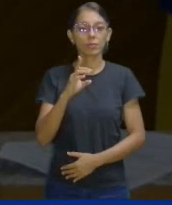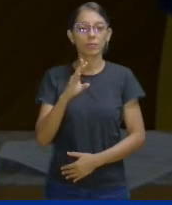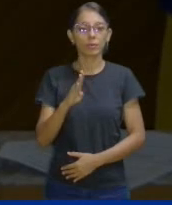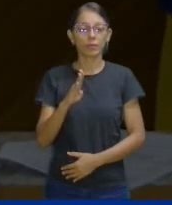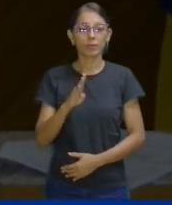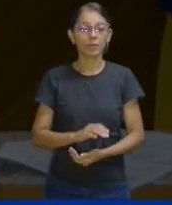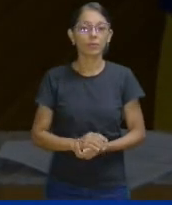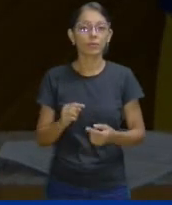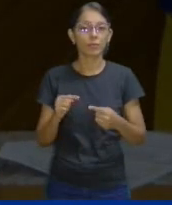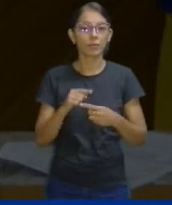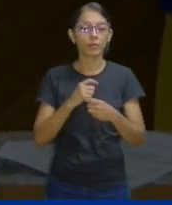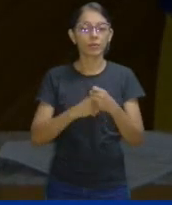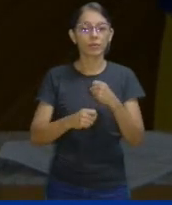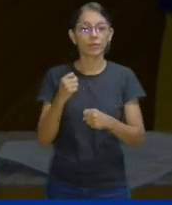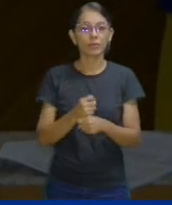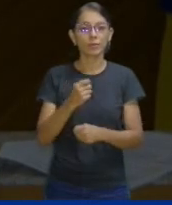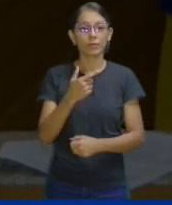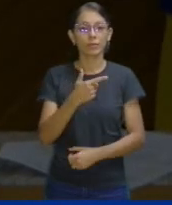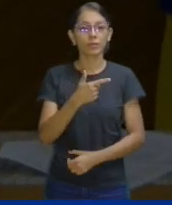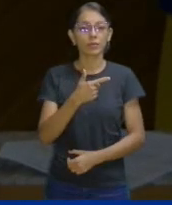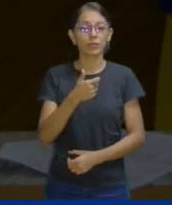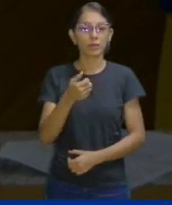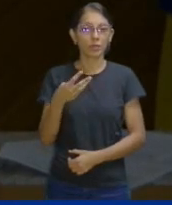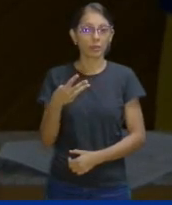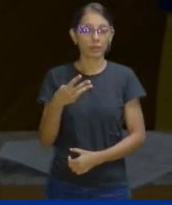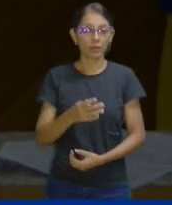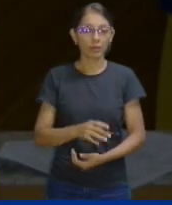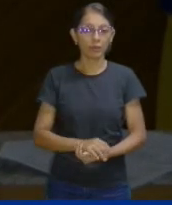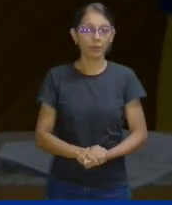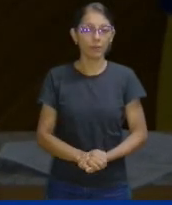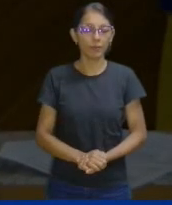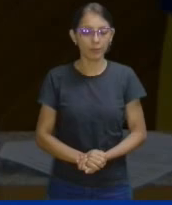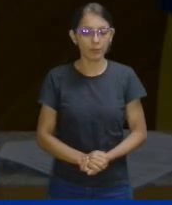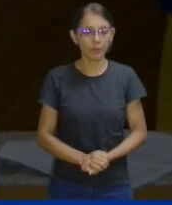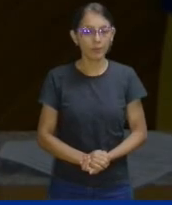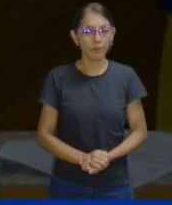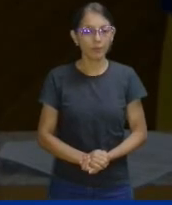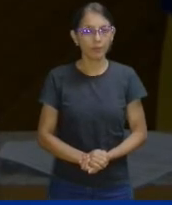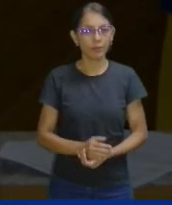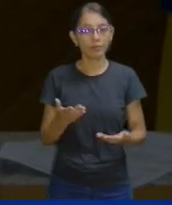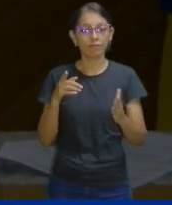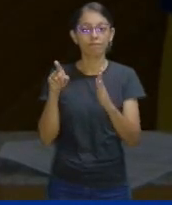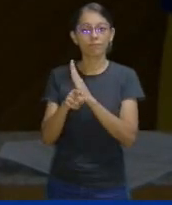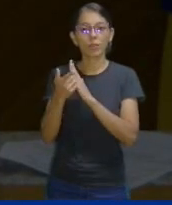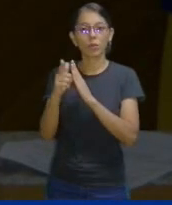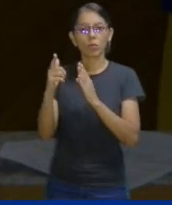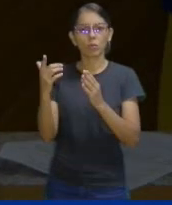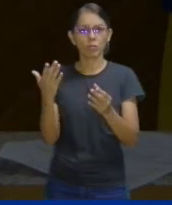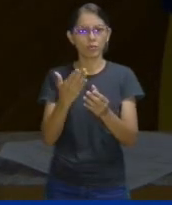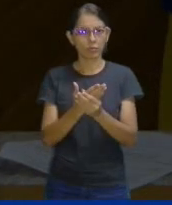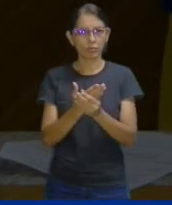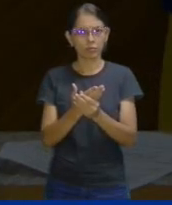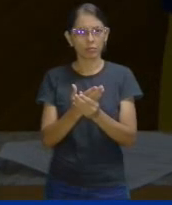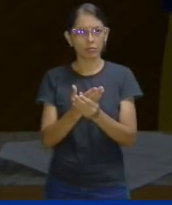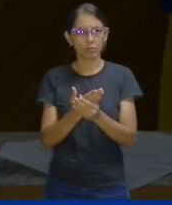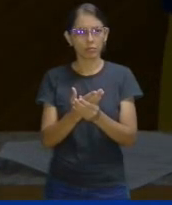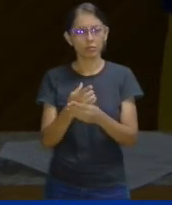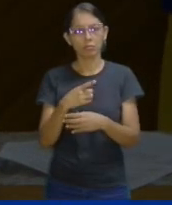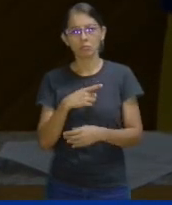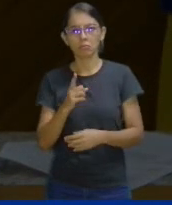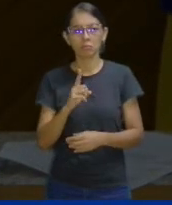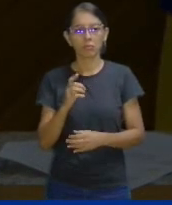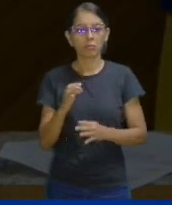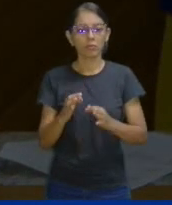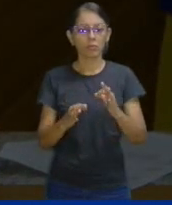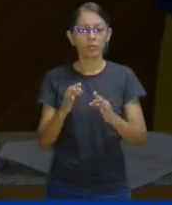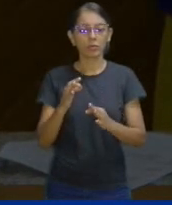exercício financeiro de 2013, no termo do voto da juíza relatora. Eu pergunto se há algum processo mais em pauta para julgamento ou